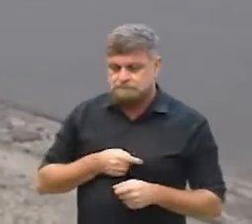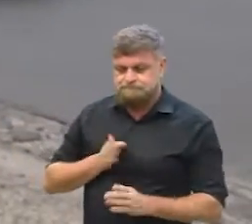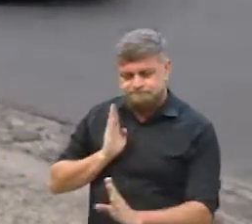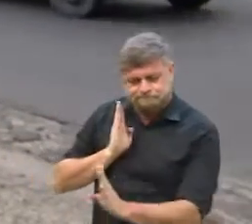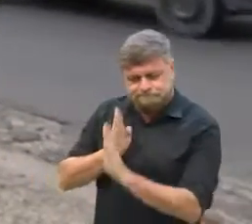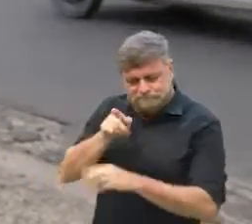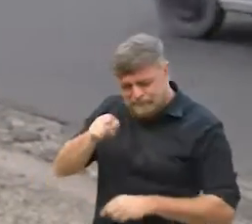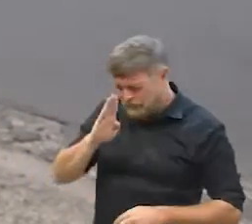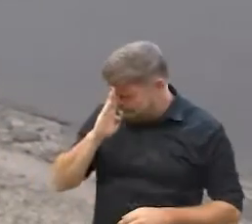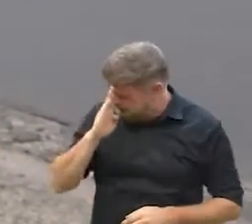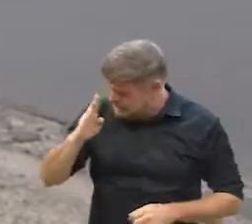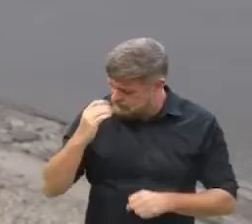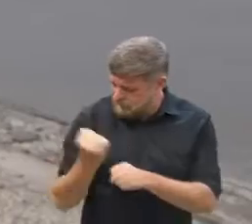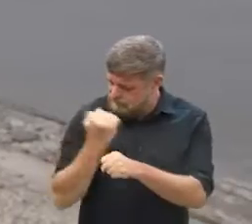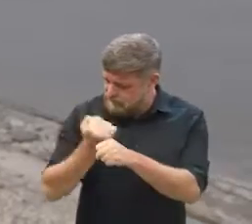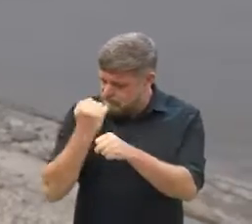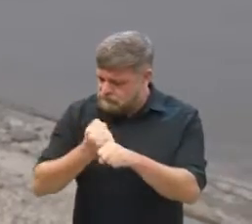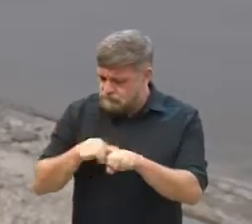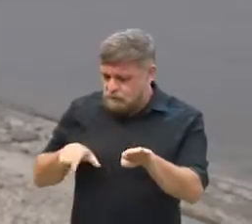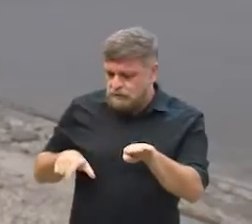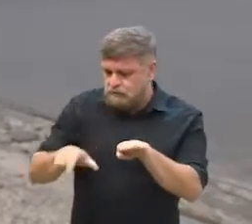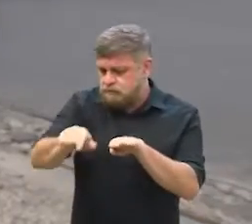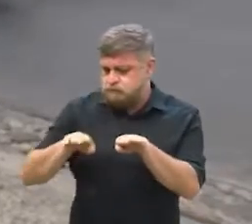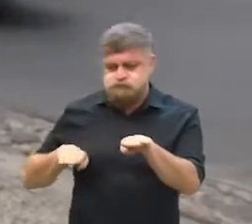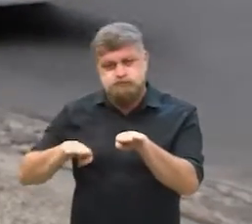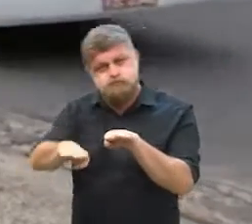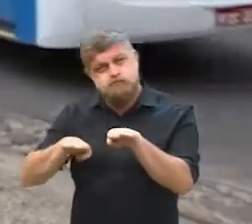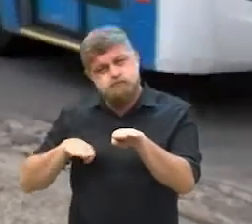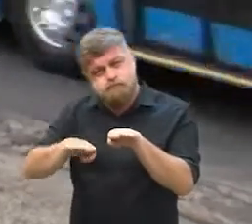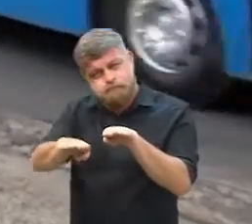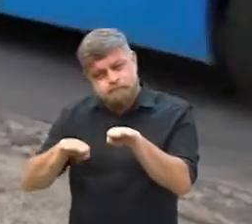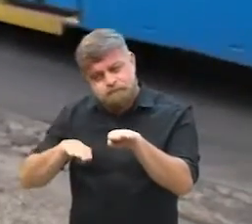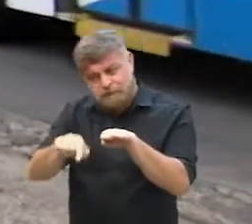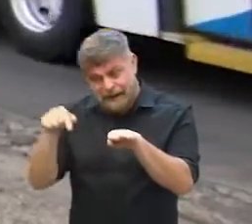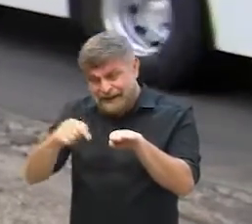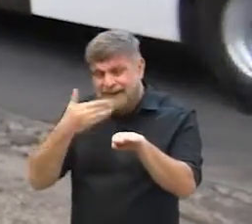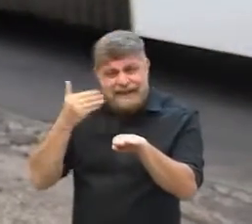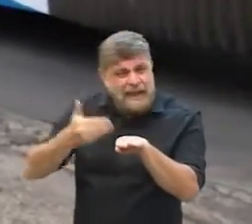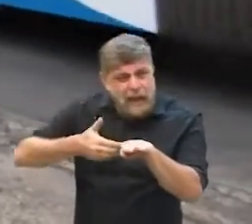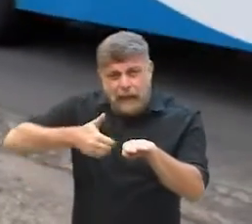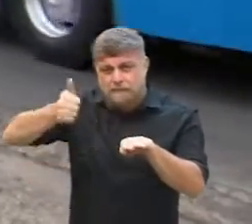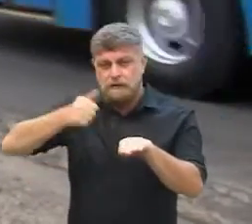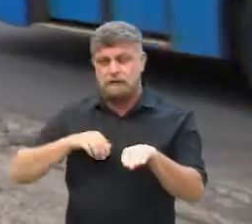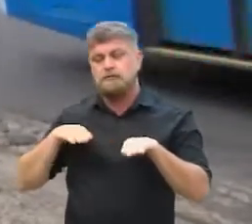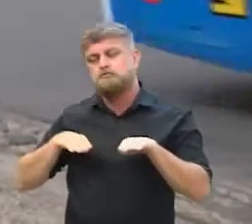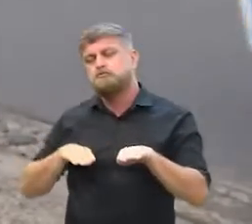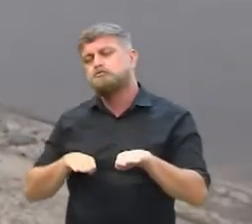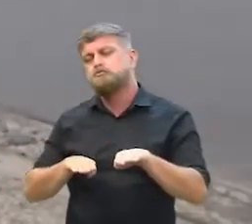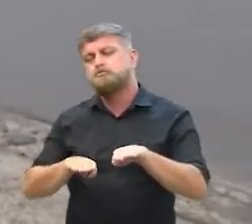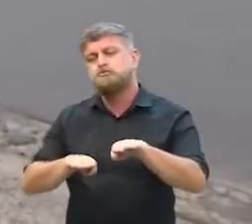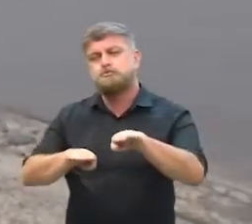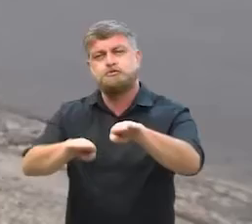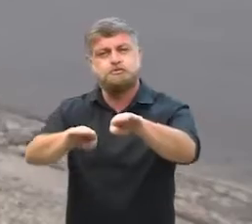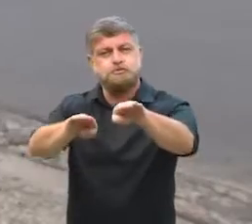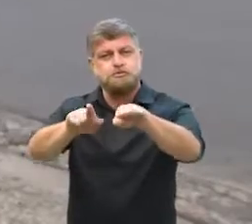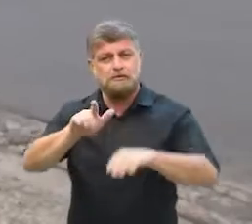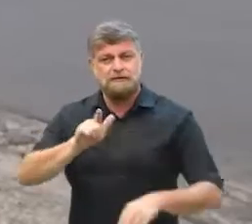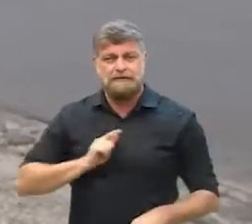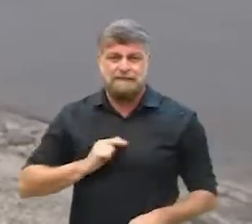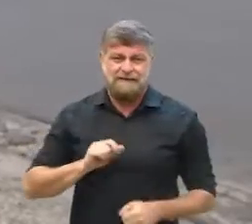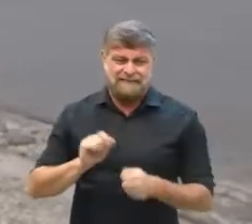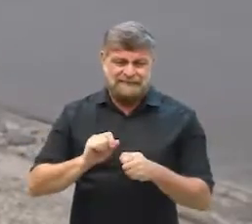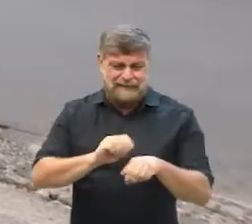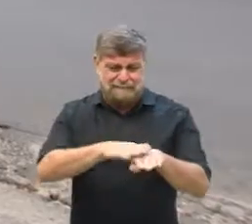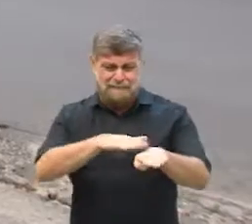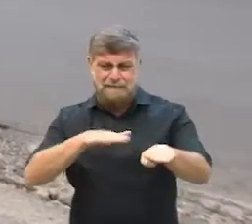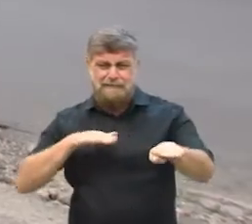como prioridade a construção das marginais da rodovia Santos Dumont. Isso melhoraria bastante para a população, para diminuir